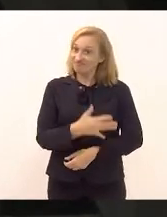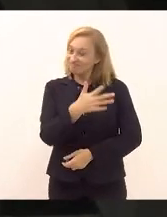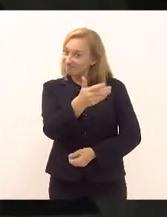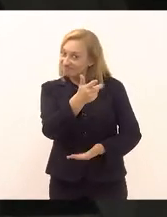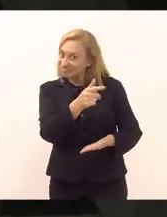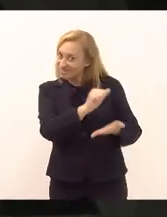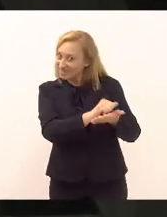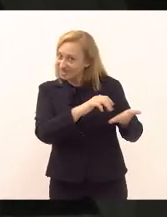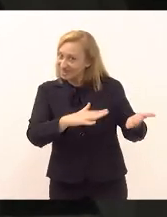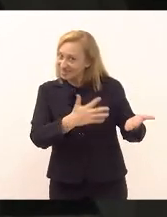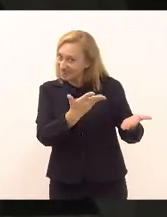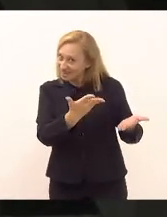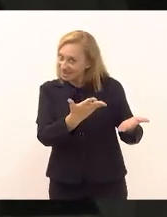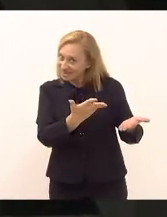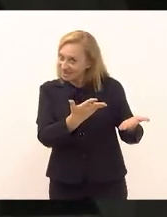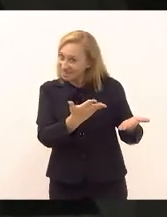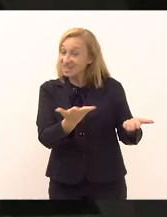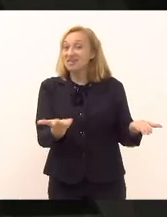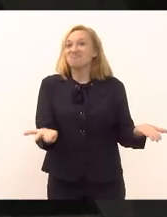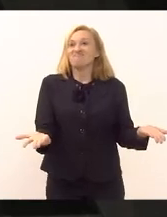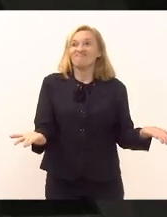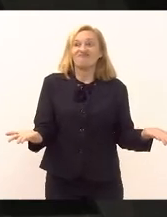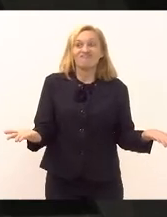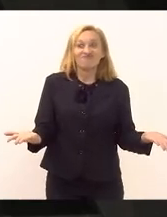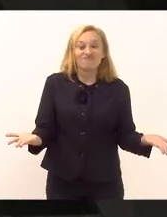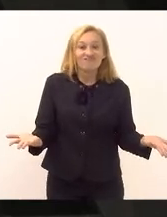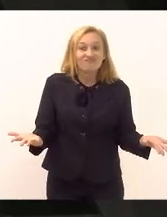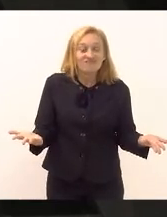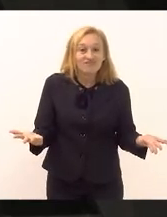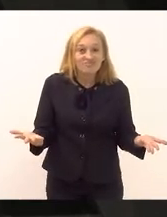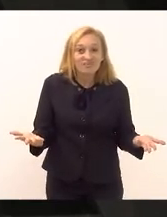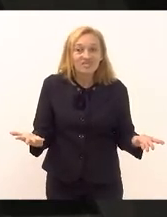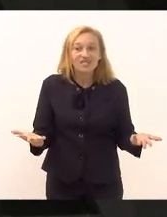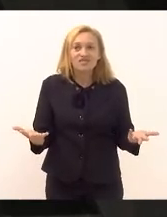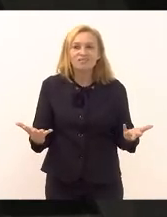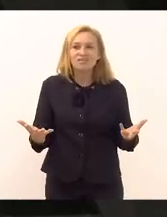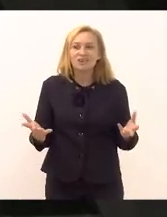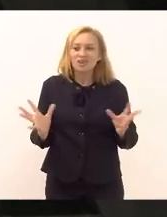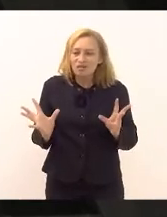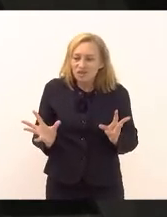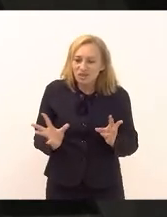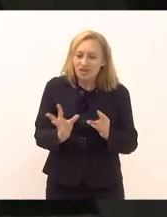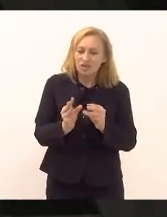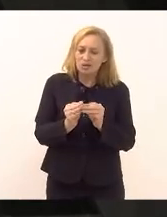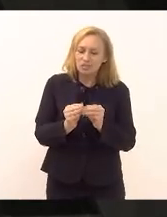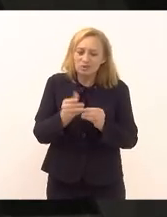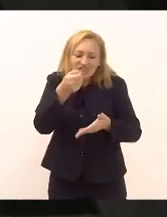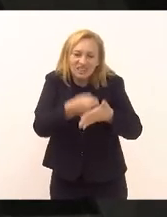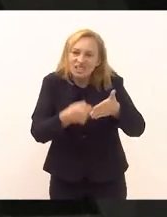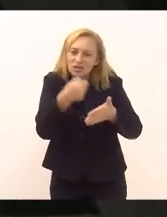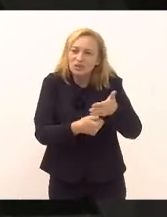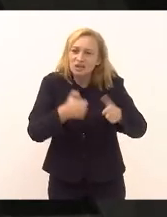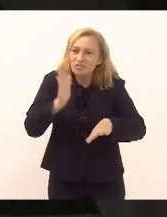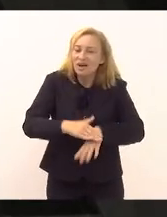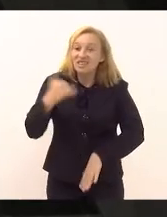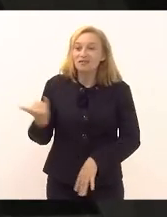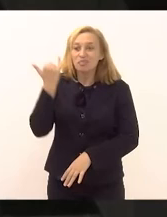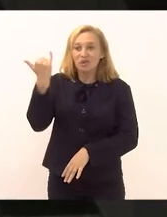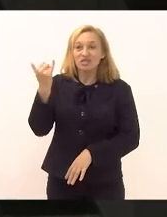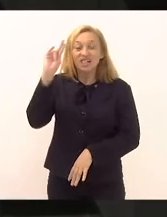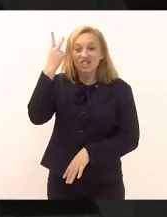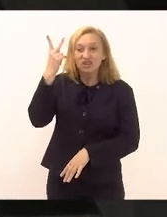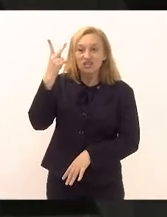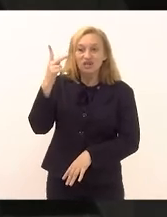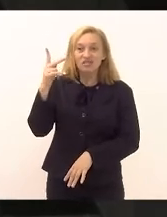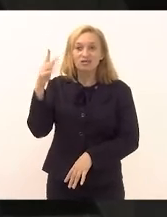atividade, digamos, sintetiza, em boa medida, uma das lutas mais importantes da história recente no Brasil,